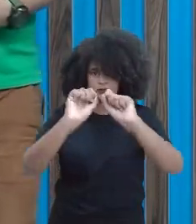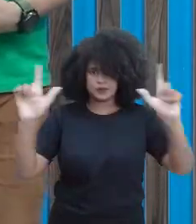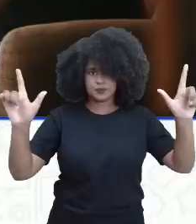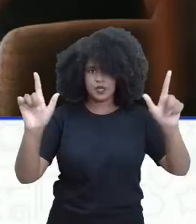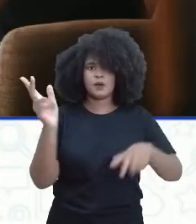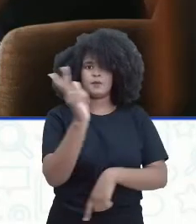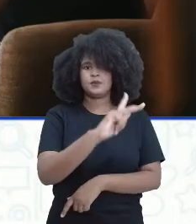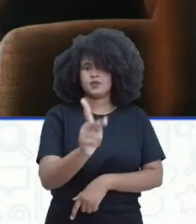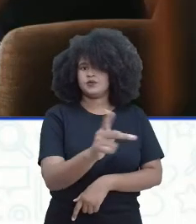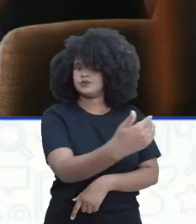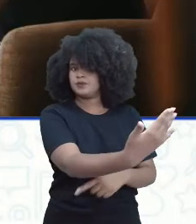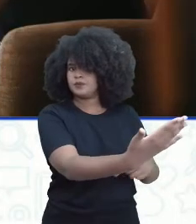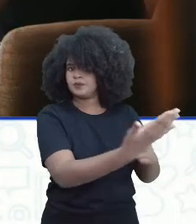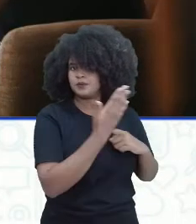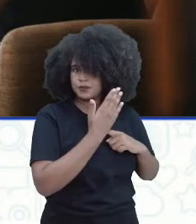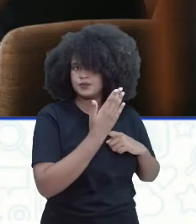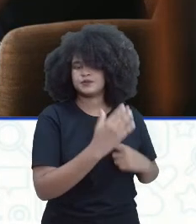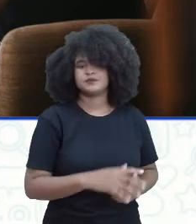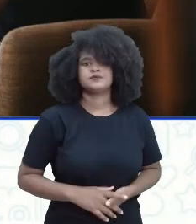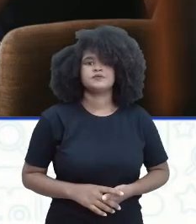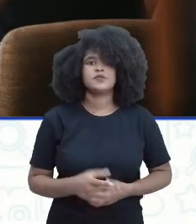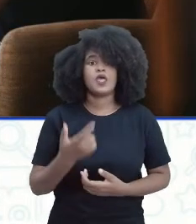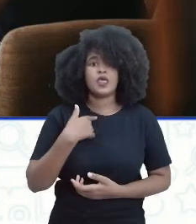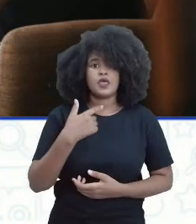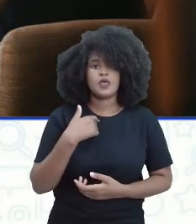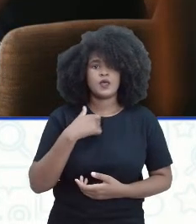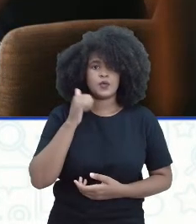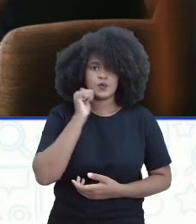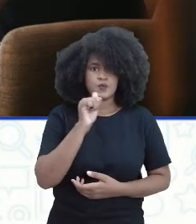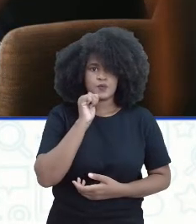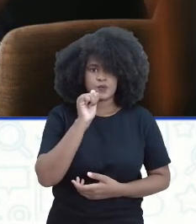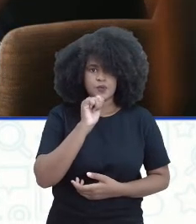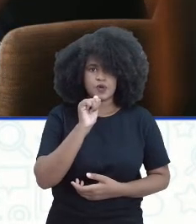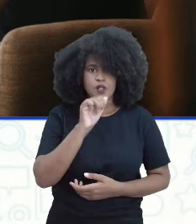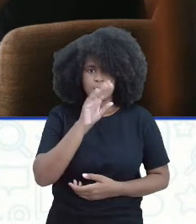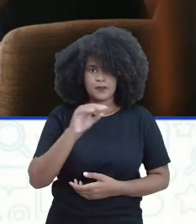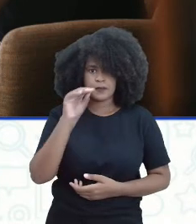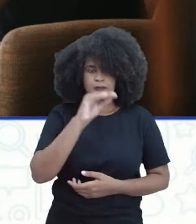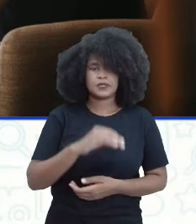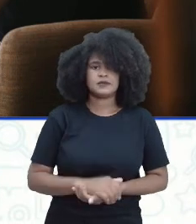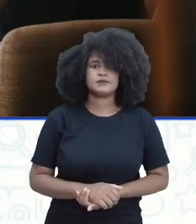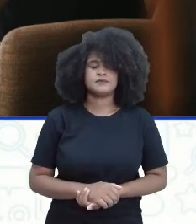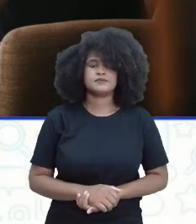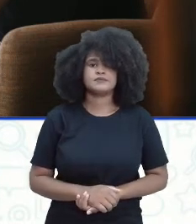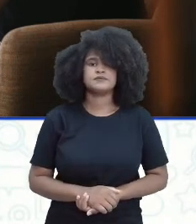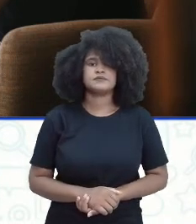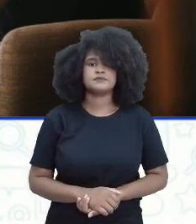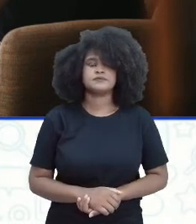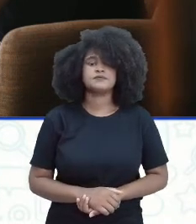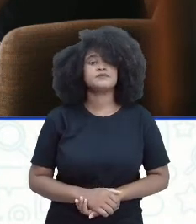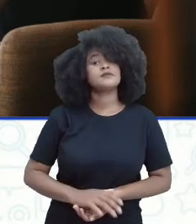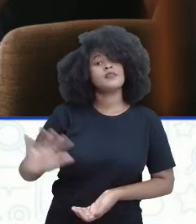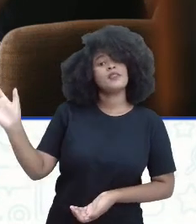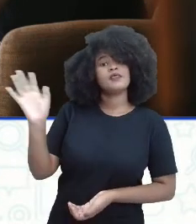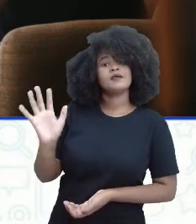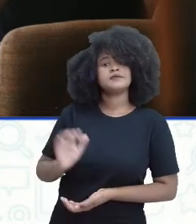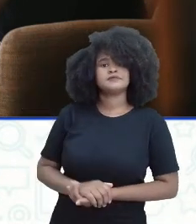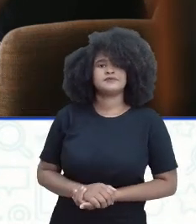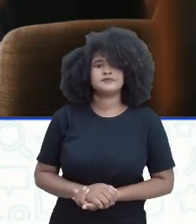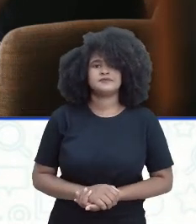professor Rony vai me ajudar aqui, vai aperrear o professor Rony. Vou fazer a voz feminina. Eu estou lá, professor. Certo, voz feminina, olha lá. Hi, how are